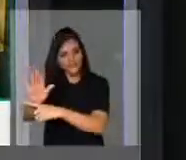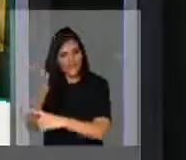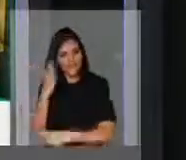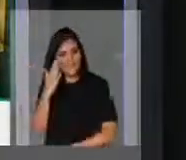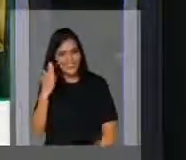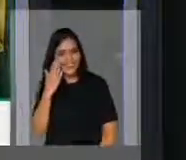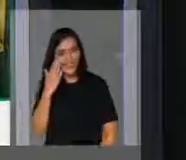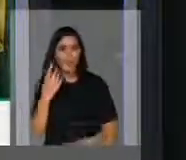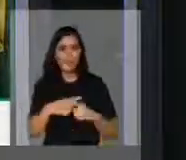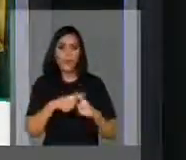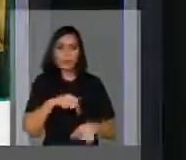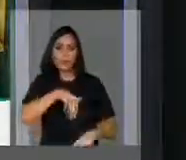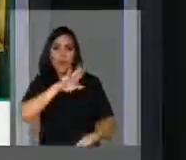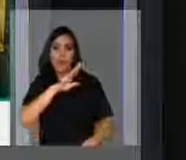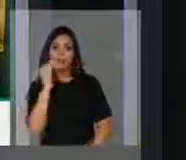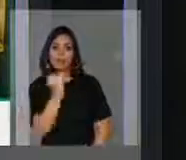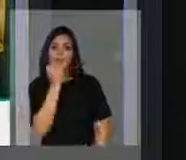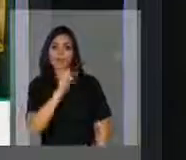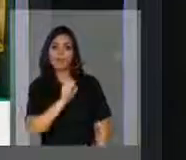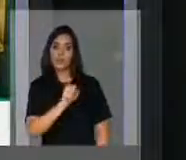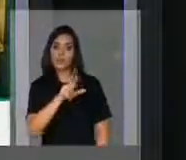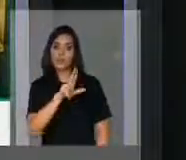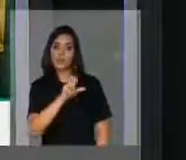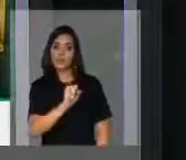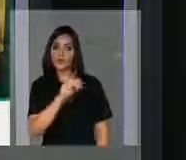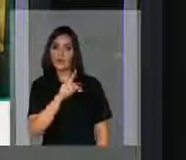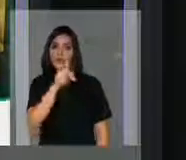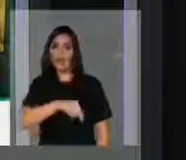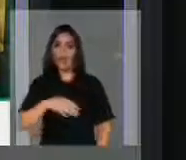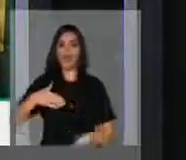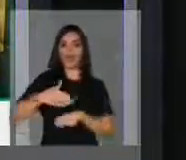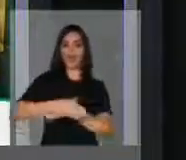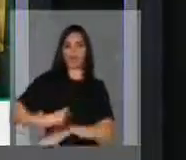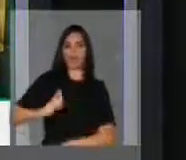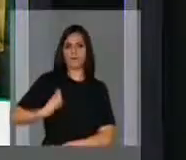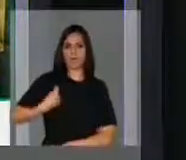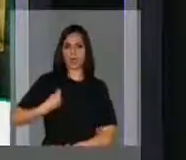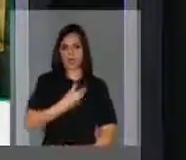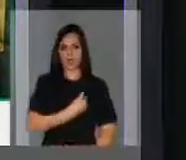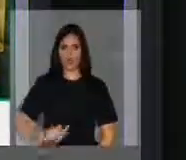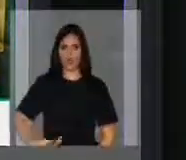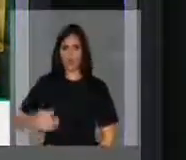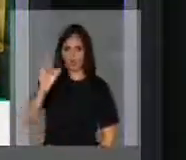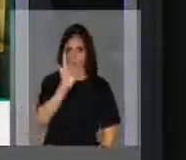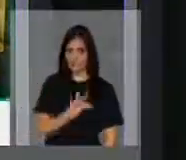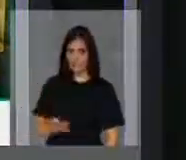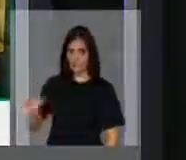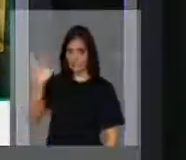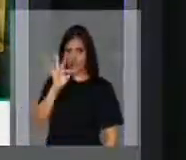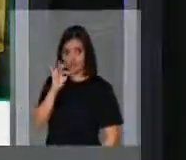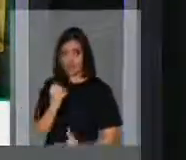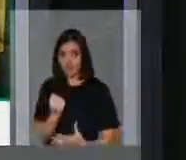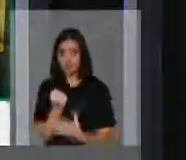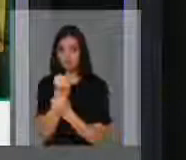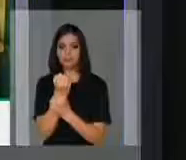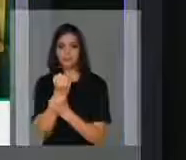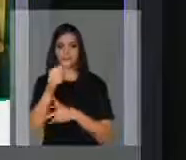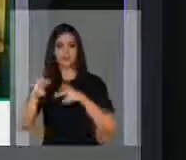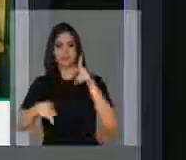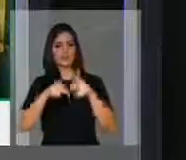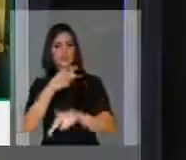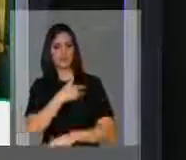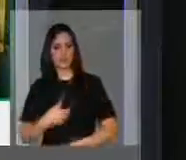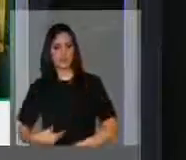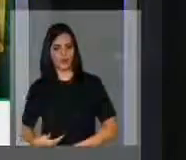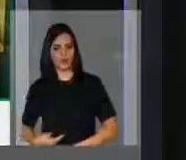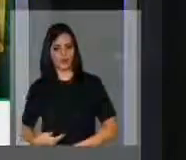importante do SUSP é a participação da União na questão segurança pública.